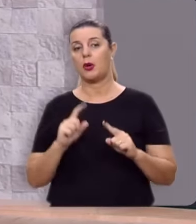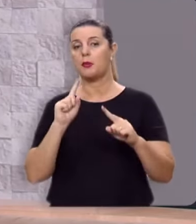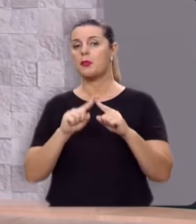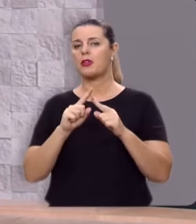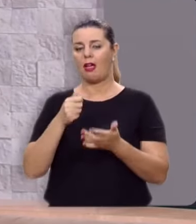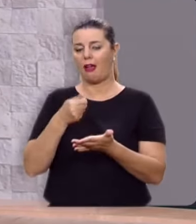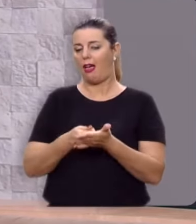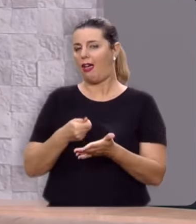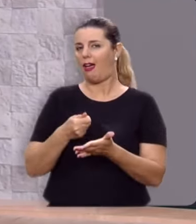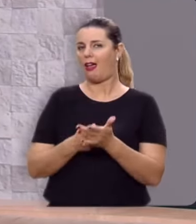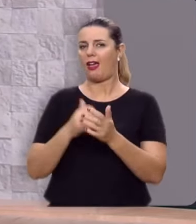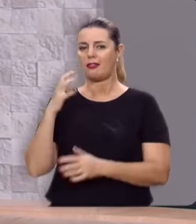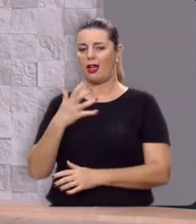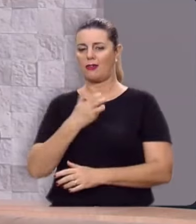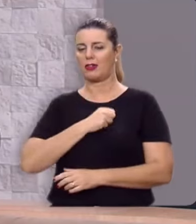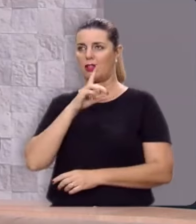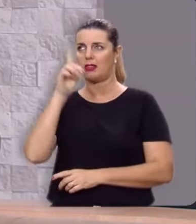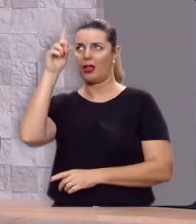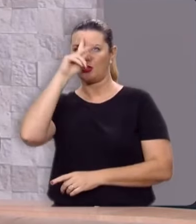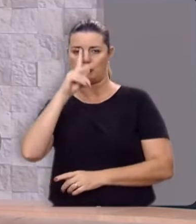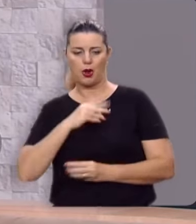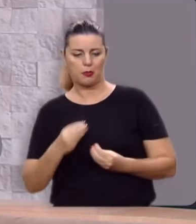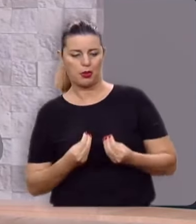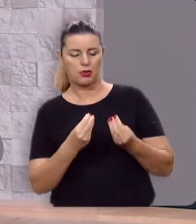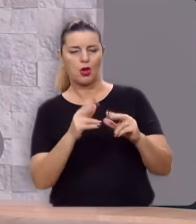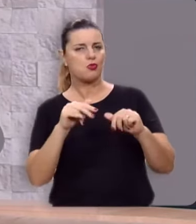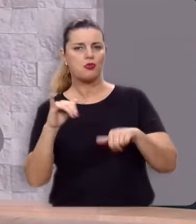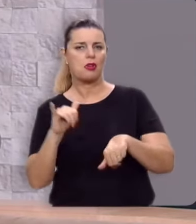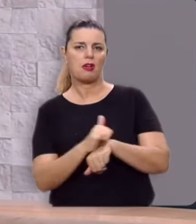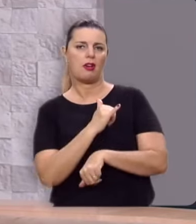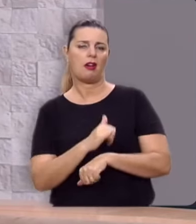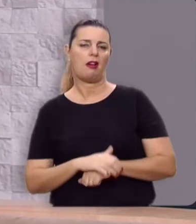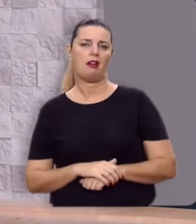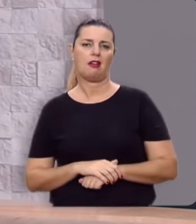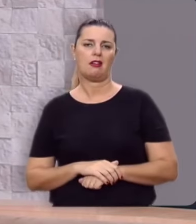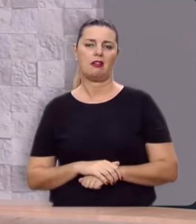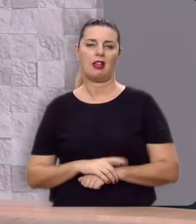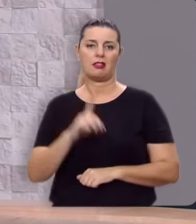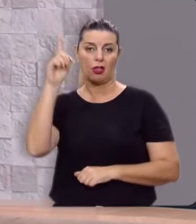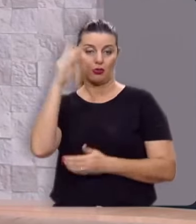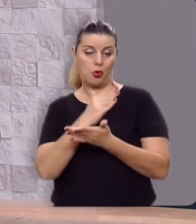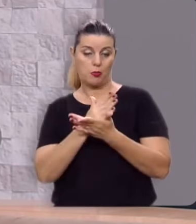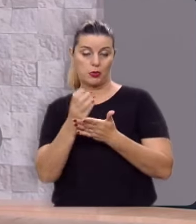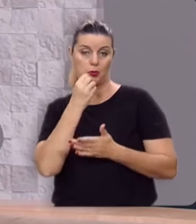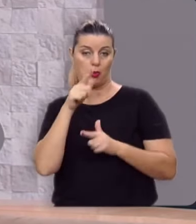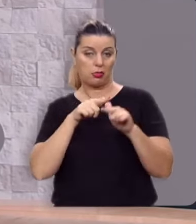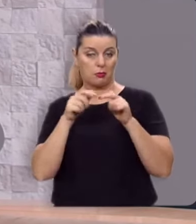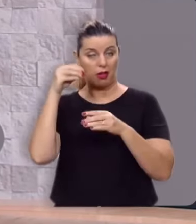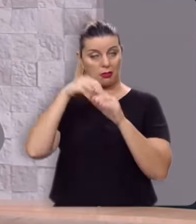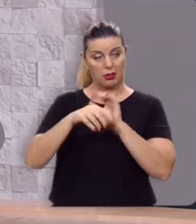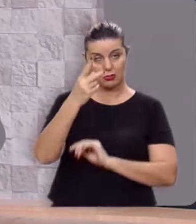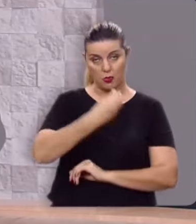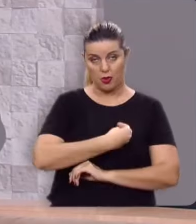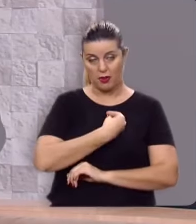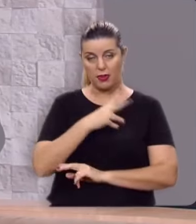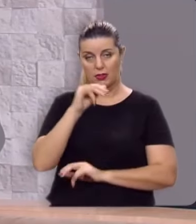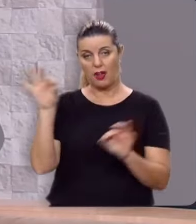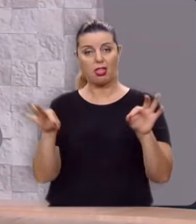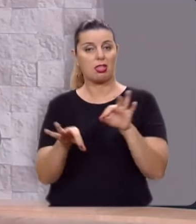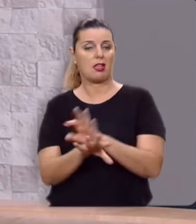a garantia da salvação é dada pelo próprio Deus, que não pode falhar. Aquele que começou a boa obra em você